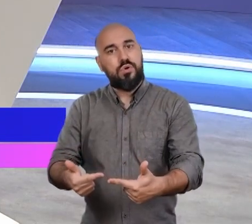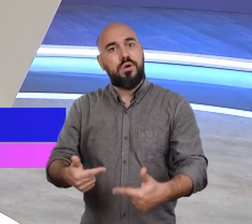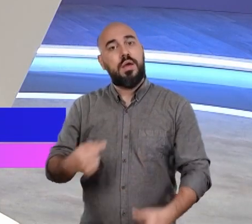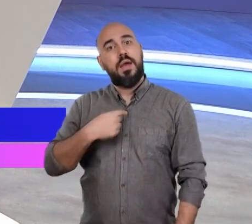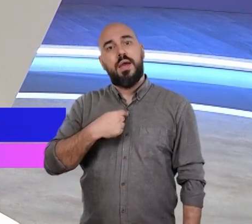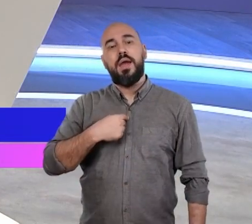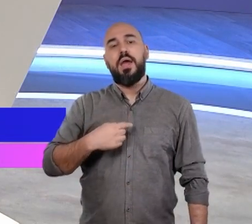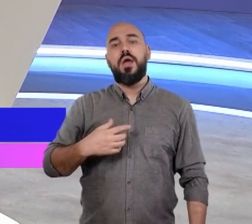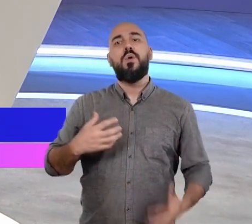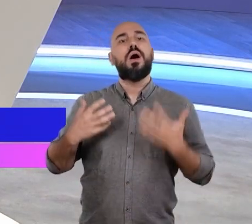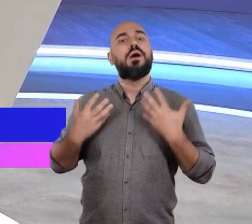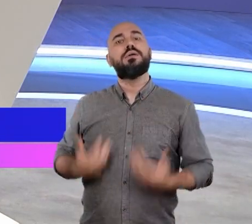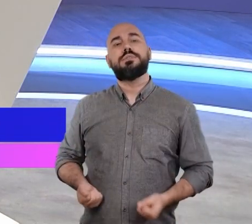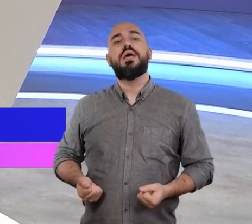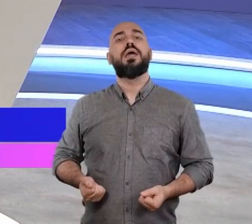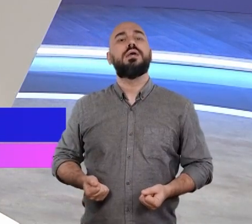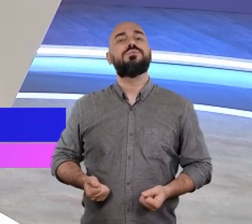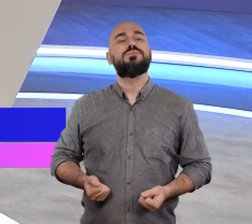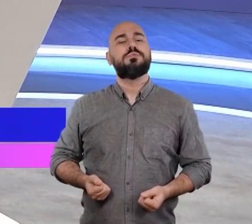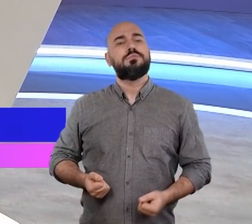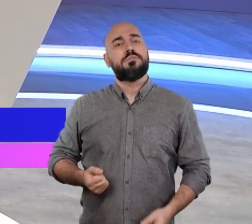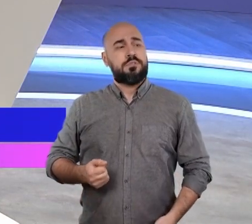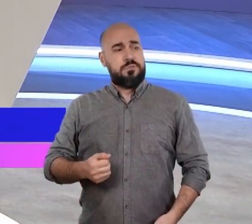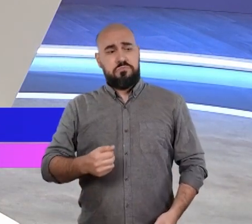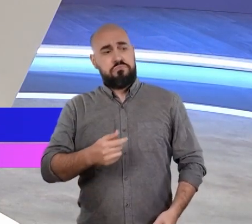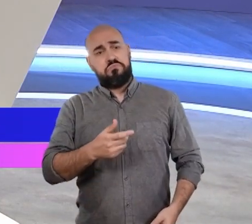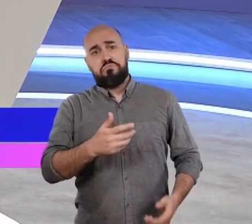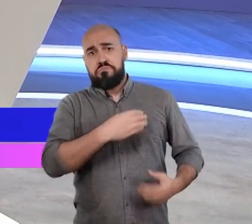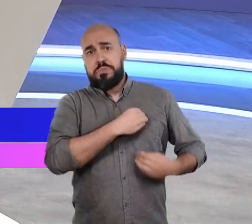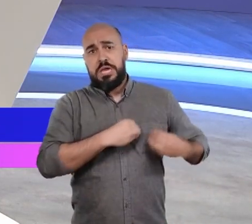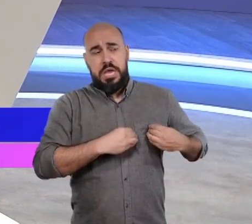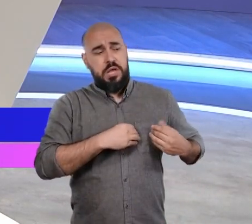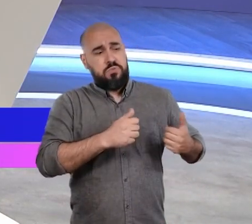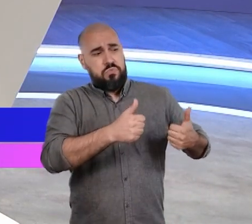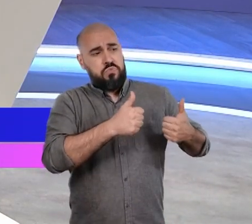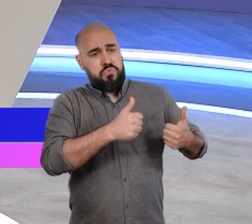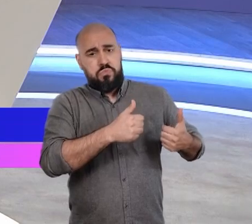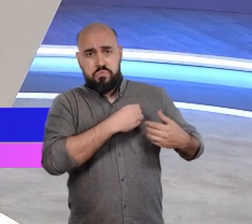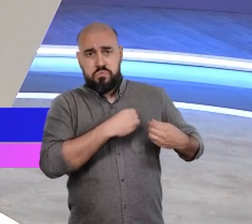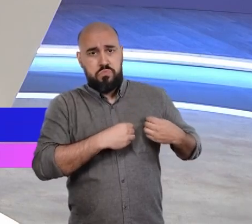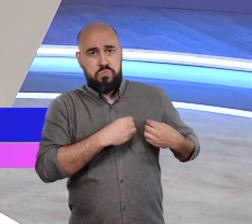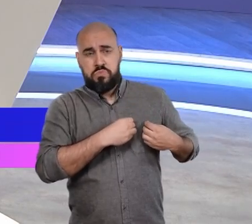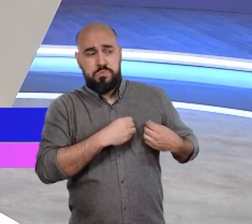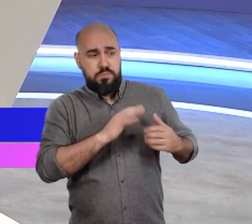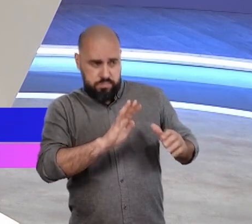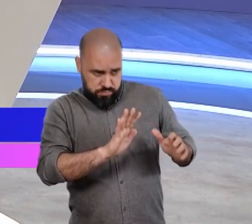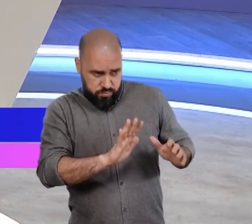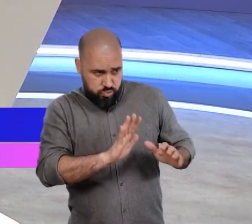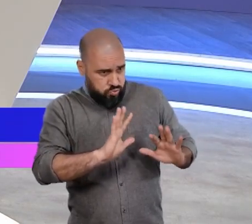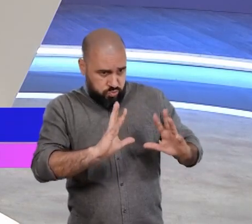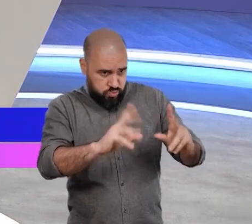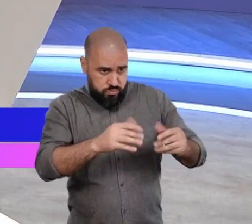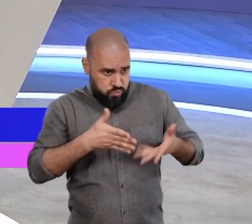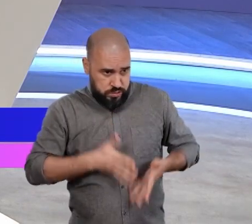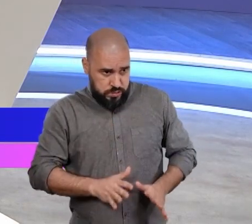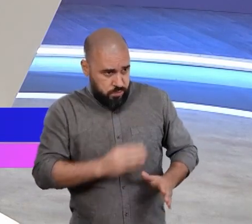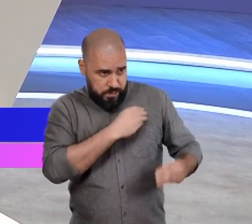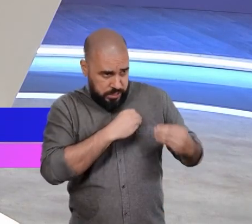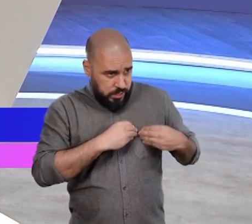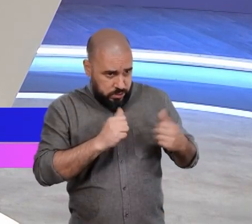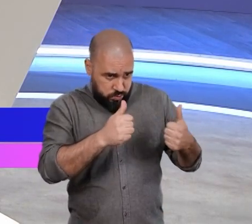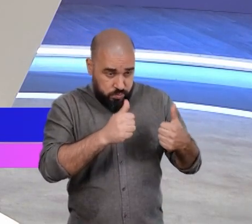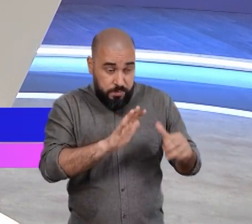pelo carnal, você pode decidir nascer pelo espiritual. Agora é quando Jesus bate a porta do seu coração, te chama,